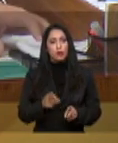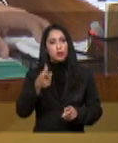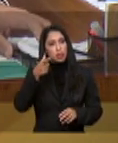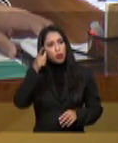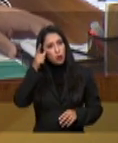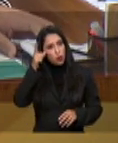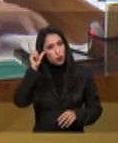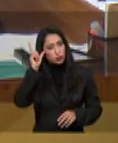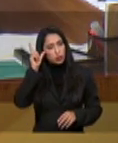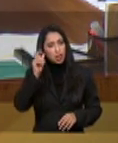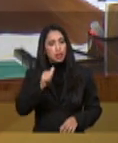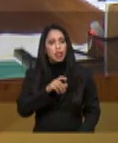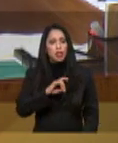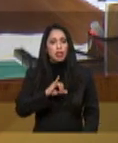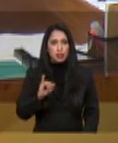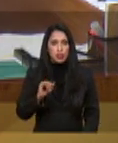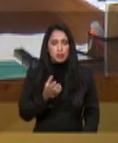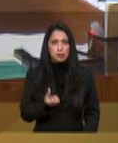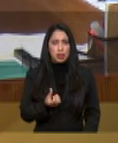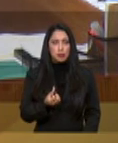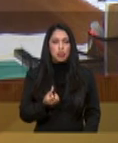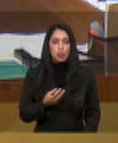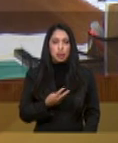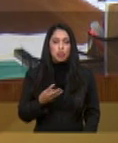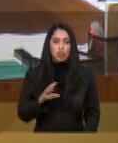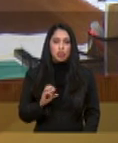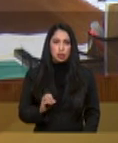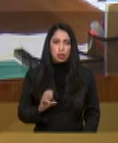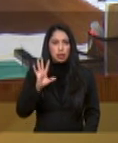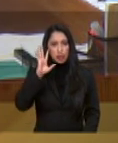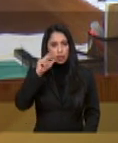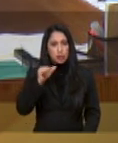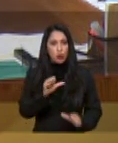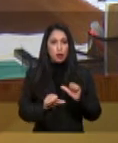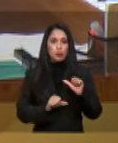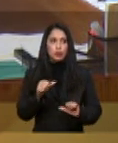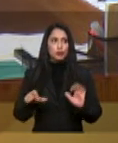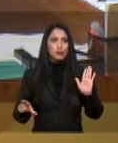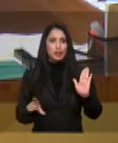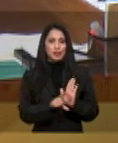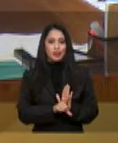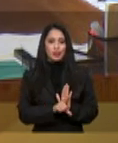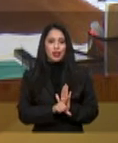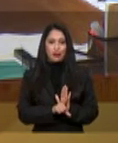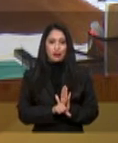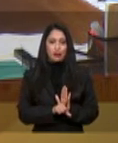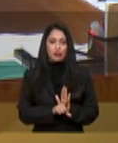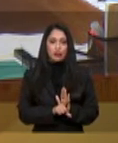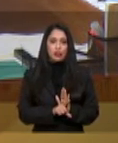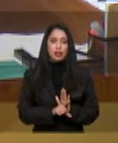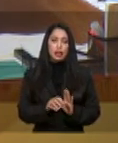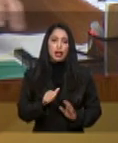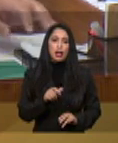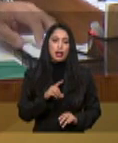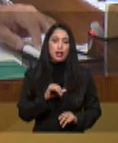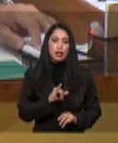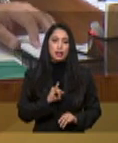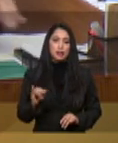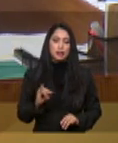plenário, na ADI 6630, a clara modificação da legislação e a presente ADI